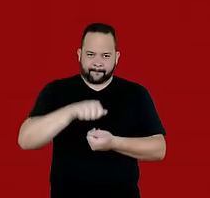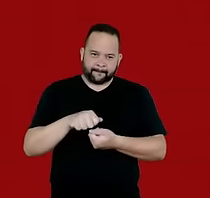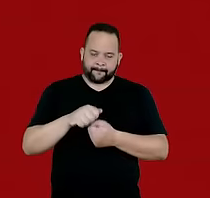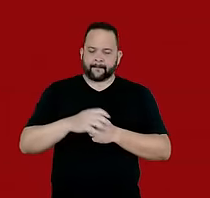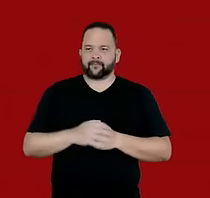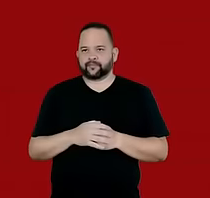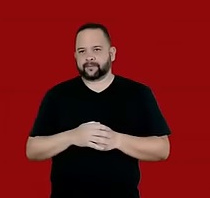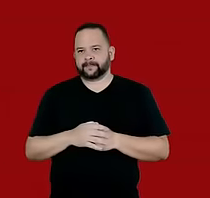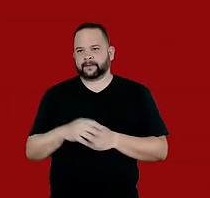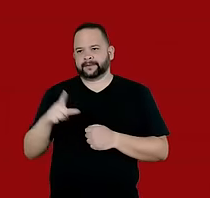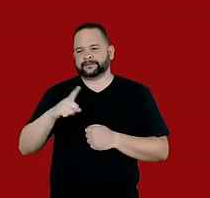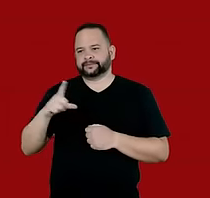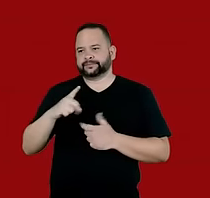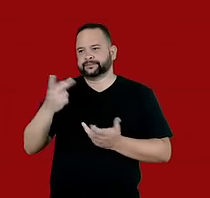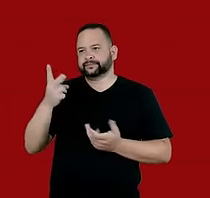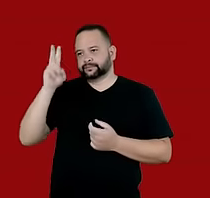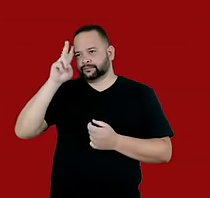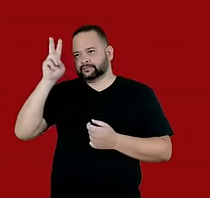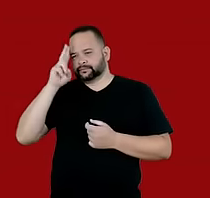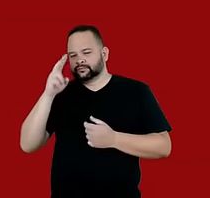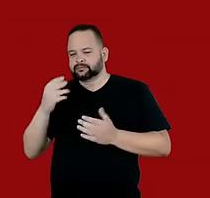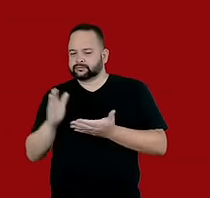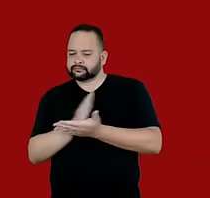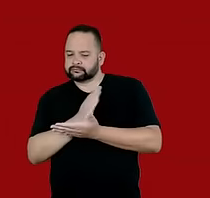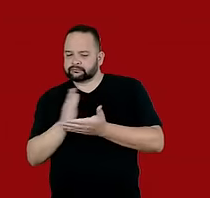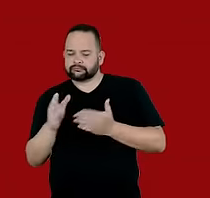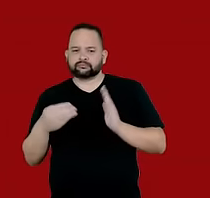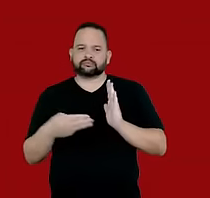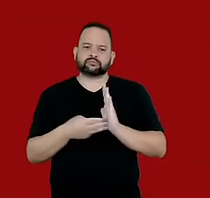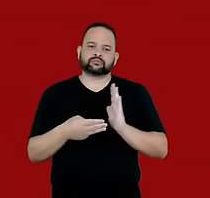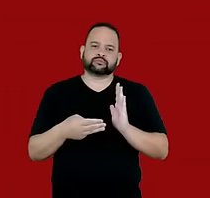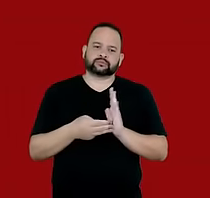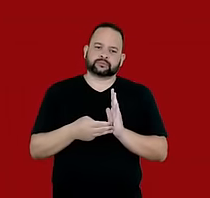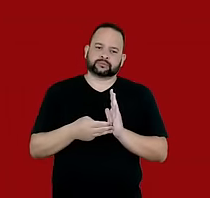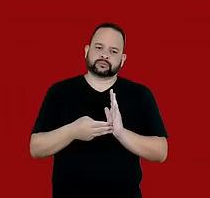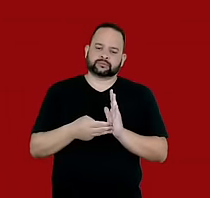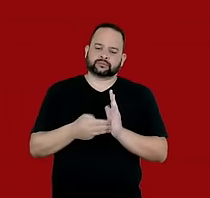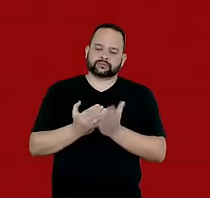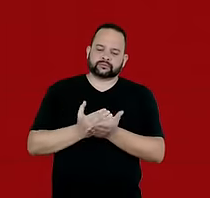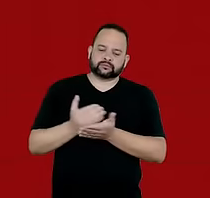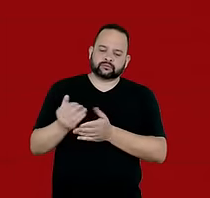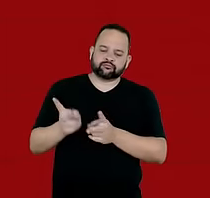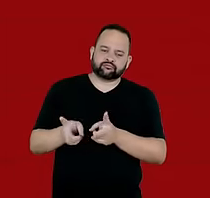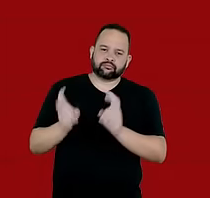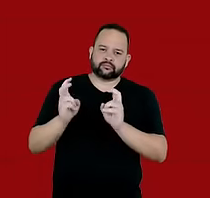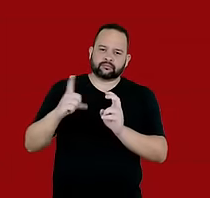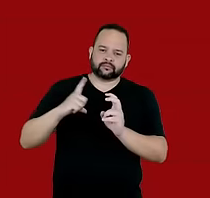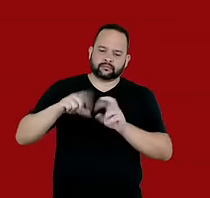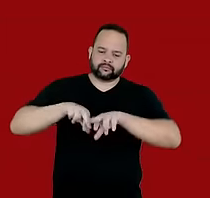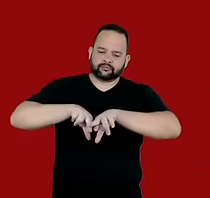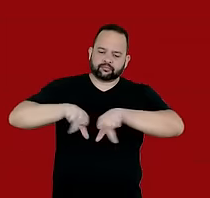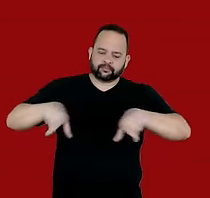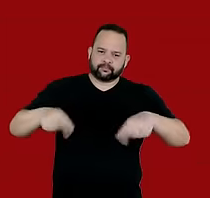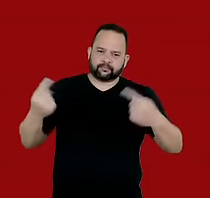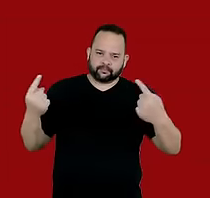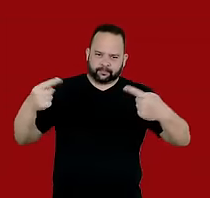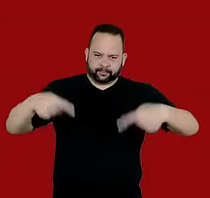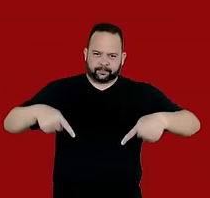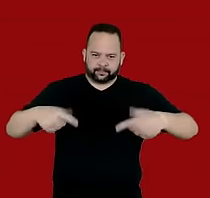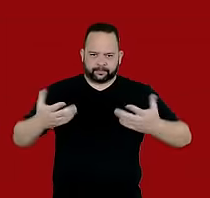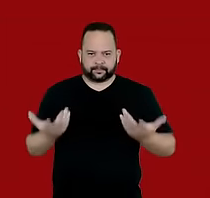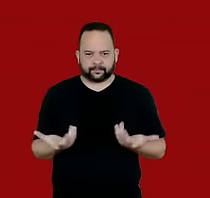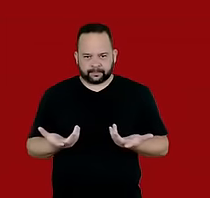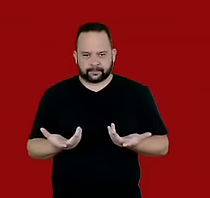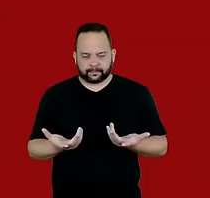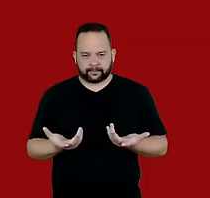história que ela viria de alguns fatores e o que a gente começou a perceber é que existiam desafios em cada uma n vamos dizer assim das